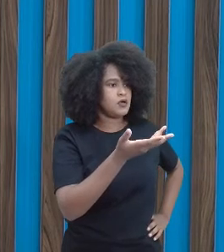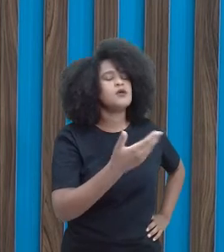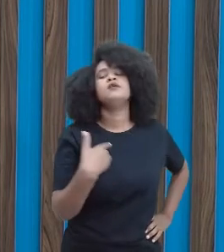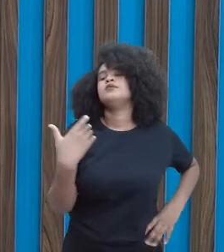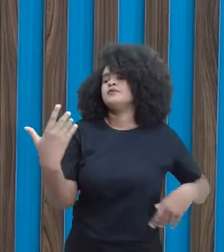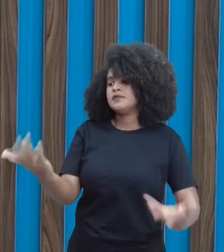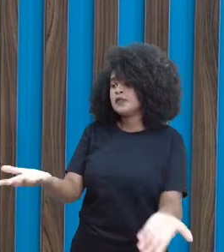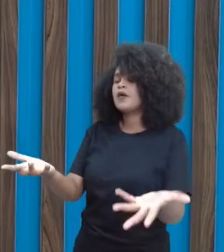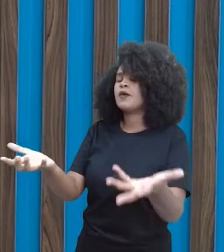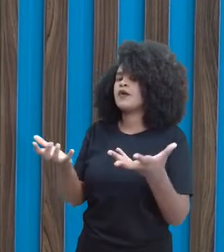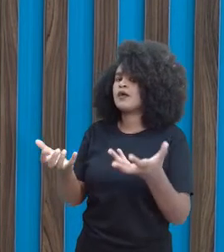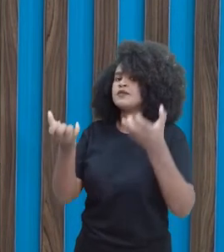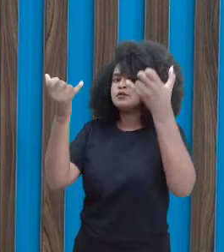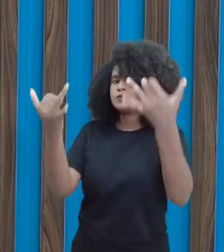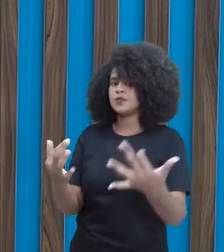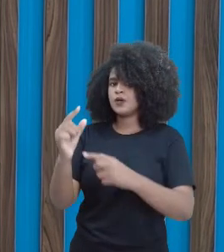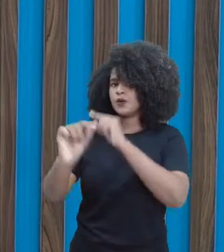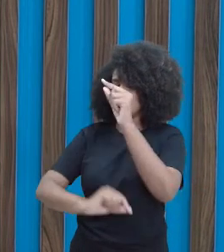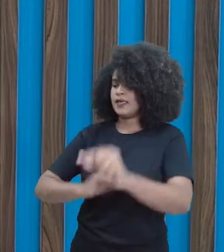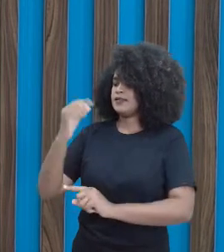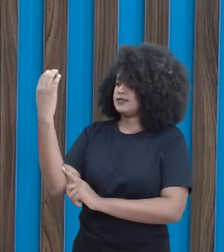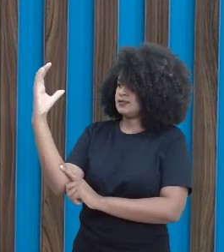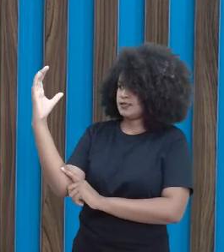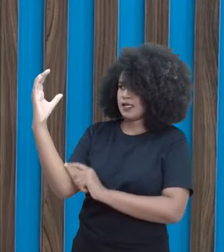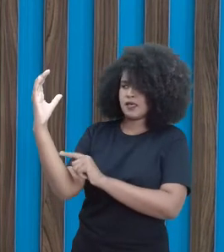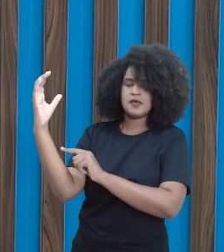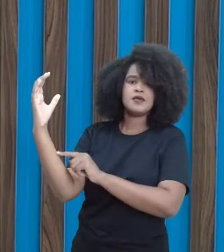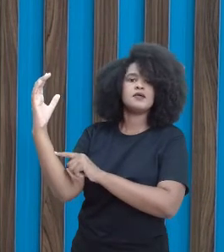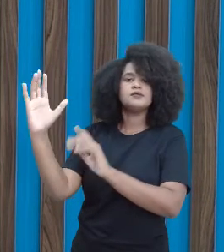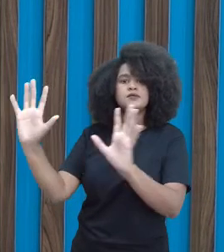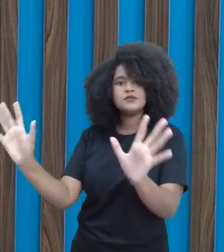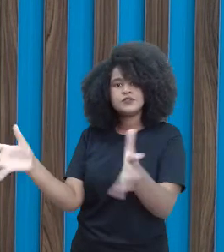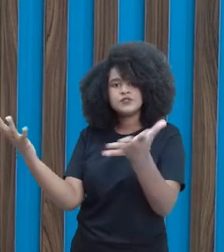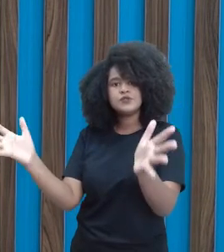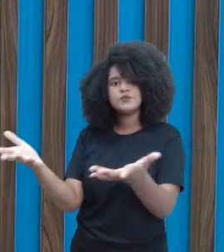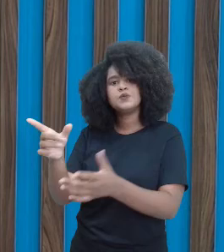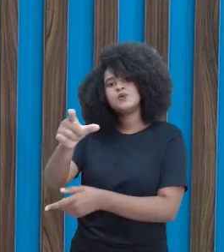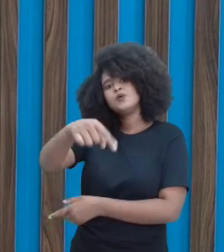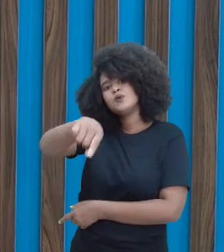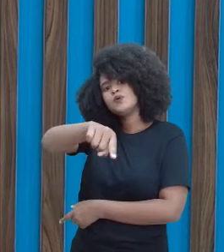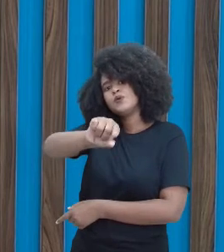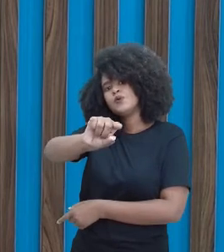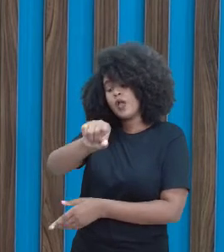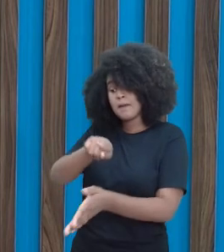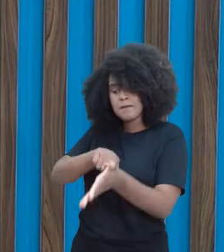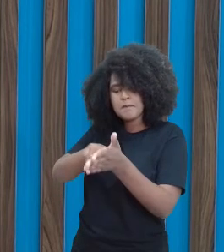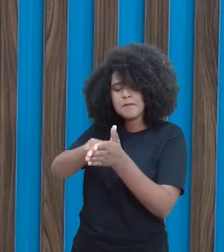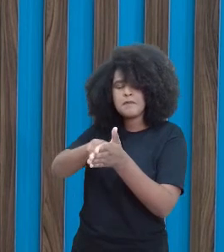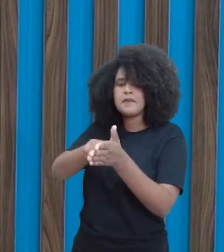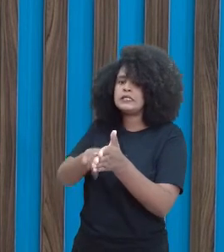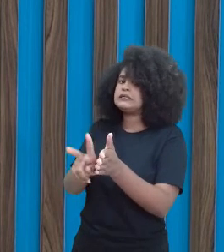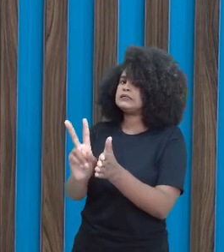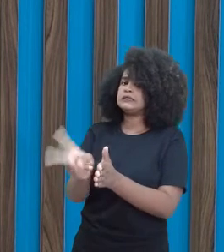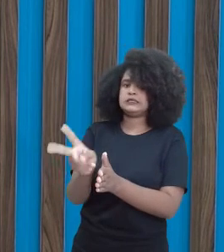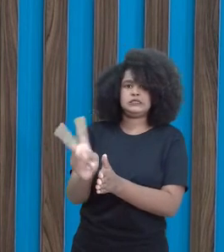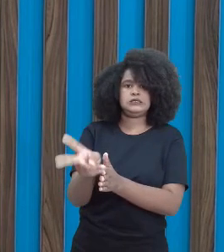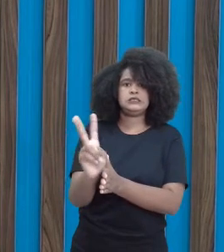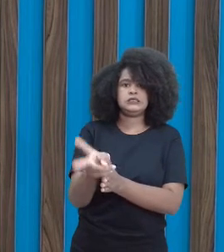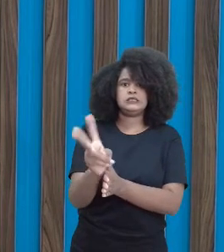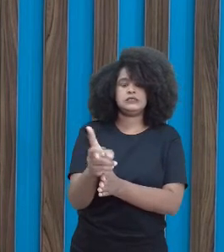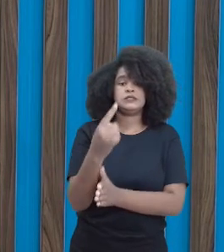Eu quero falar dessa ciência a muitas mãos, né? Incentivando aqui a todos na questão da pesquisa. Então, vejam